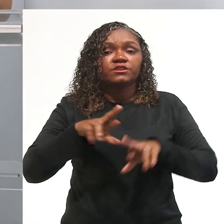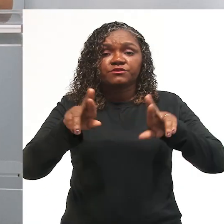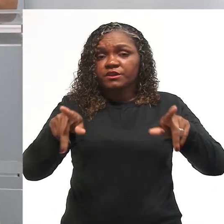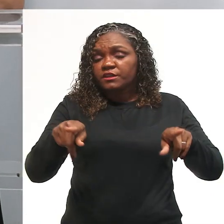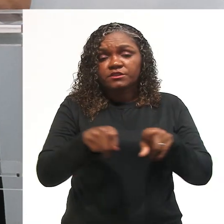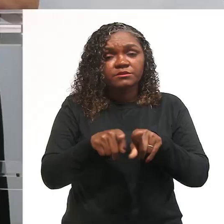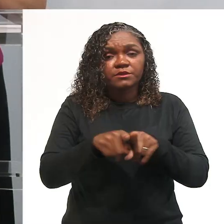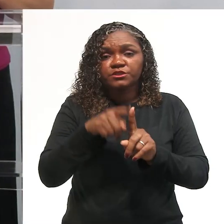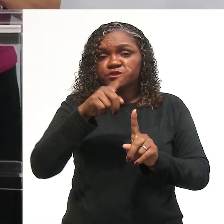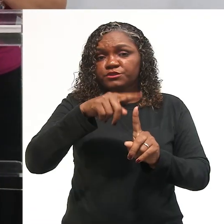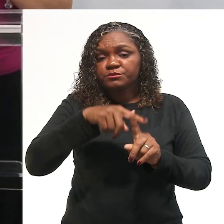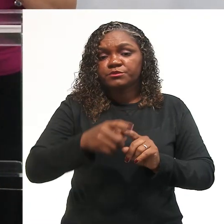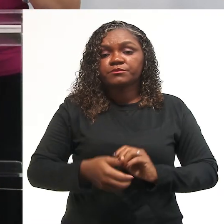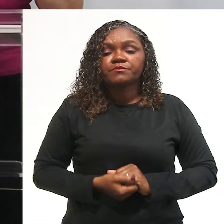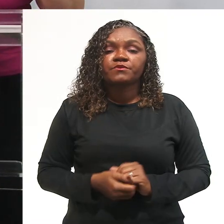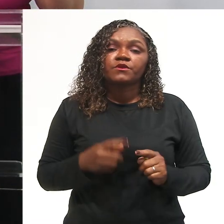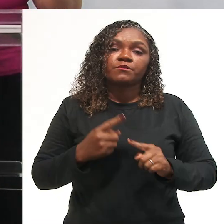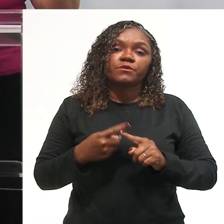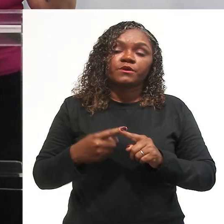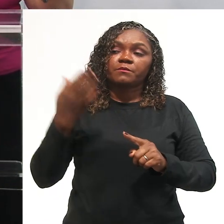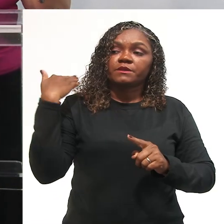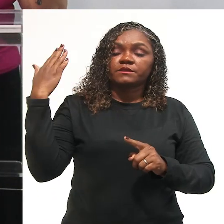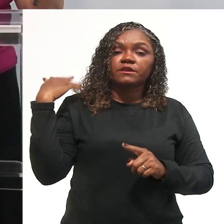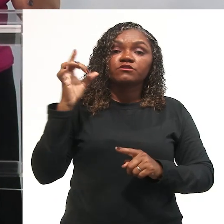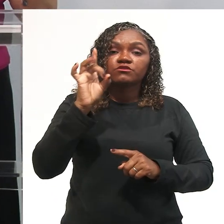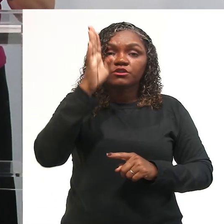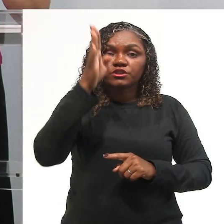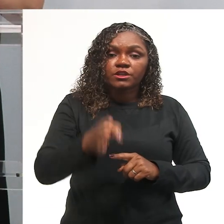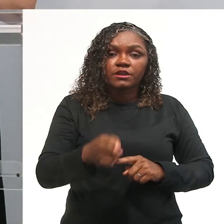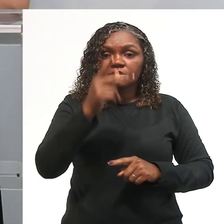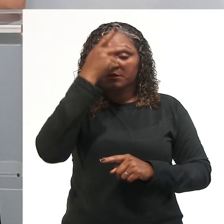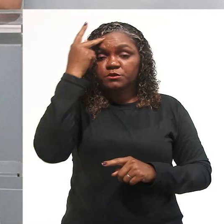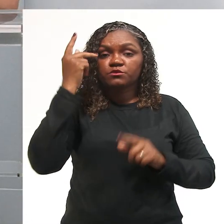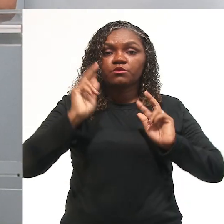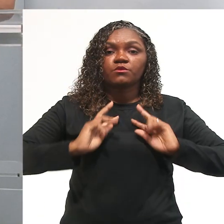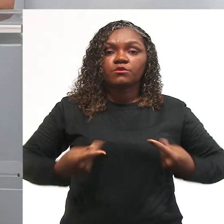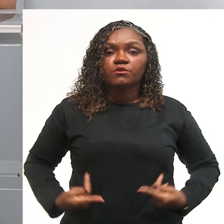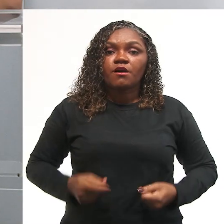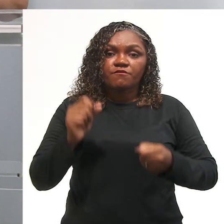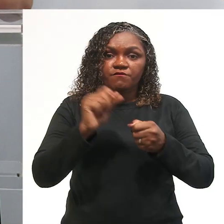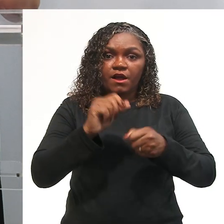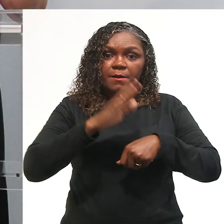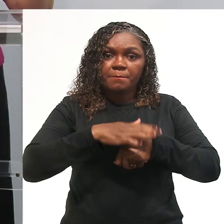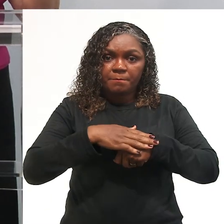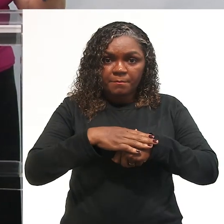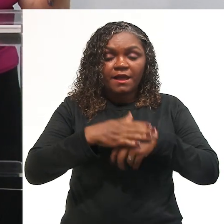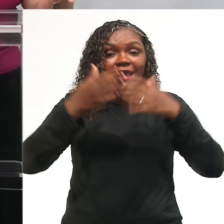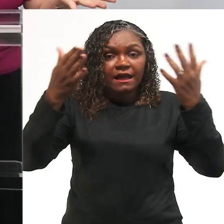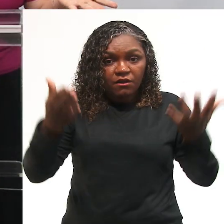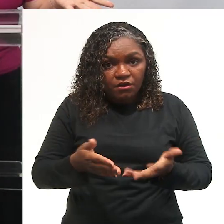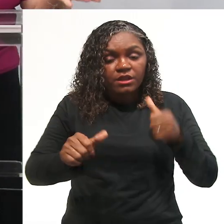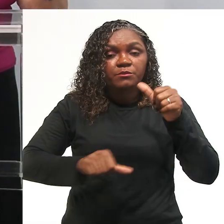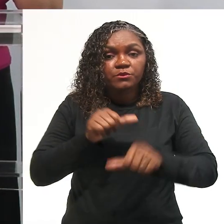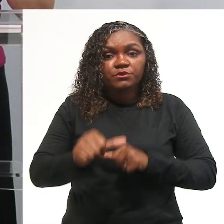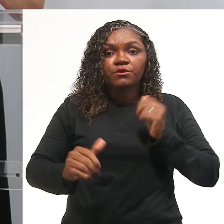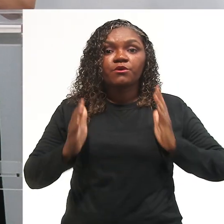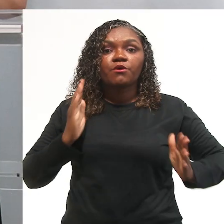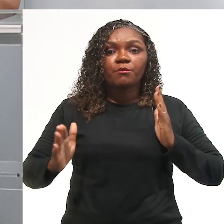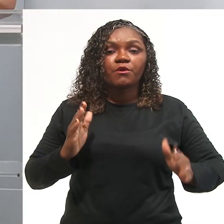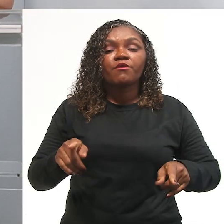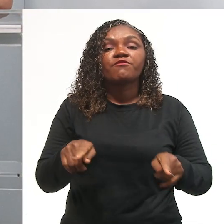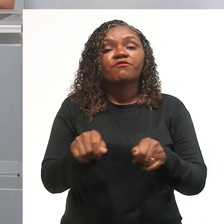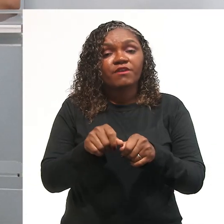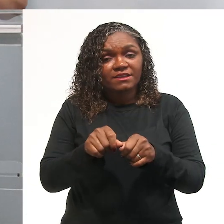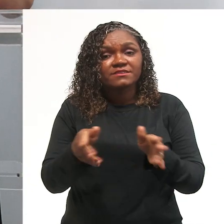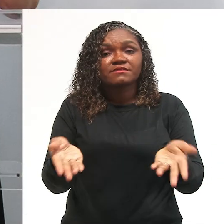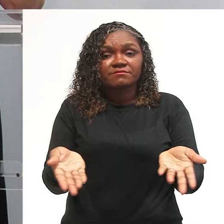eram desenvolvidas por seres humanos são feitas por robôs, coisas que antes eram feitas hoje em dia não são feitas. Coisas que